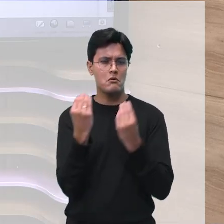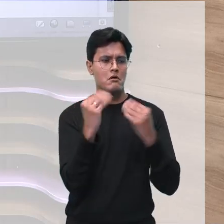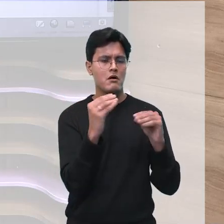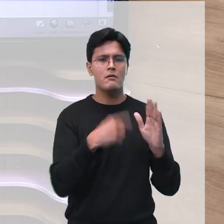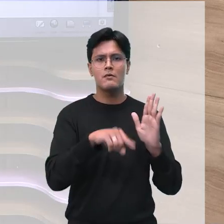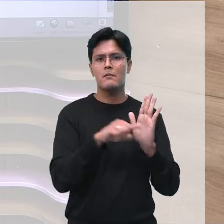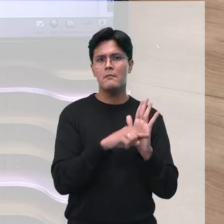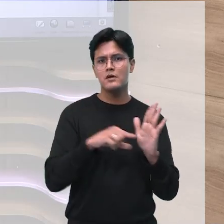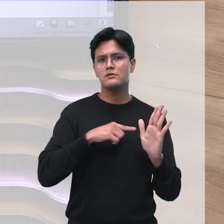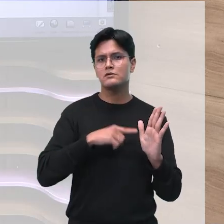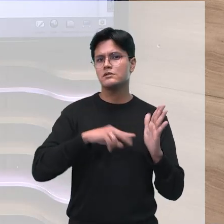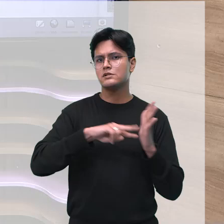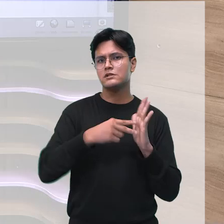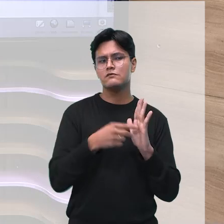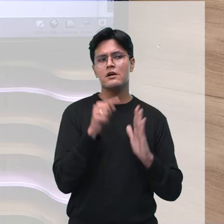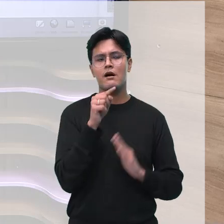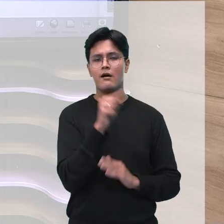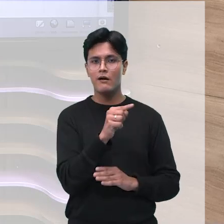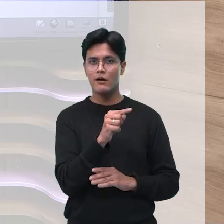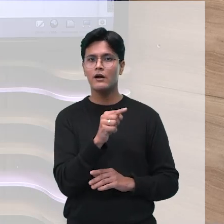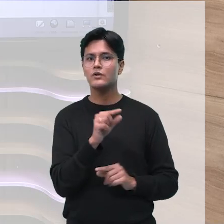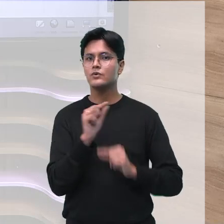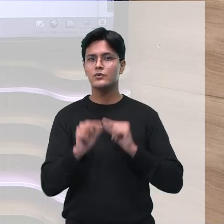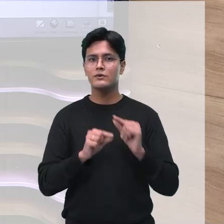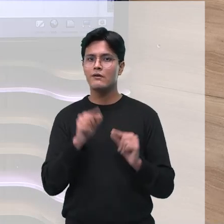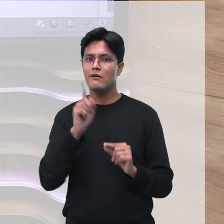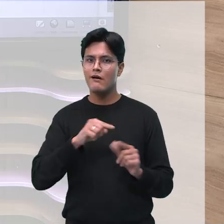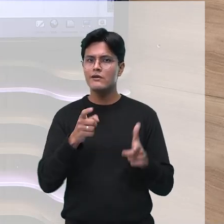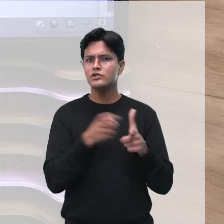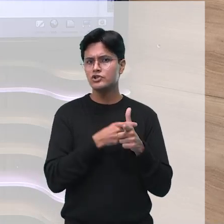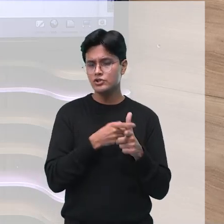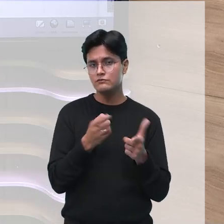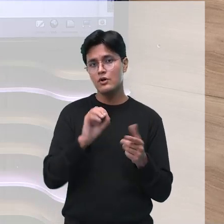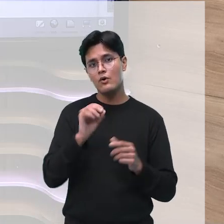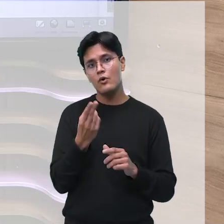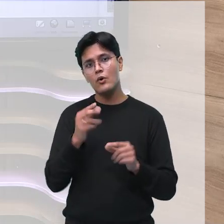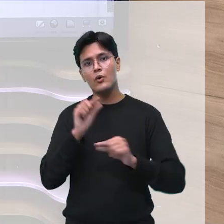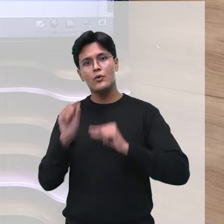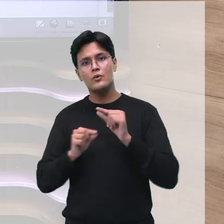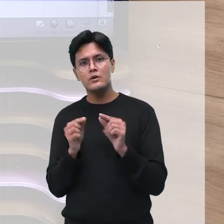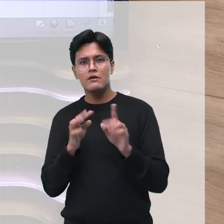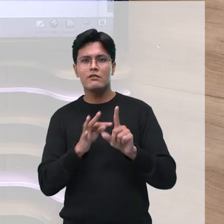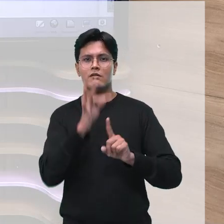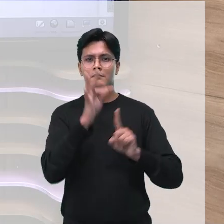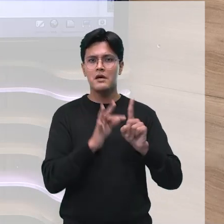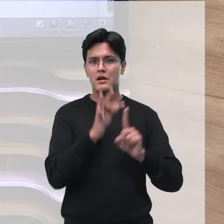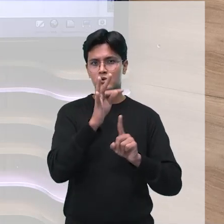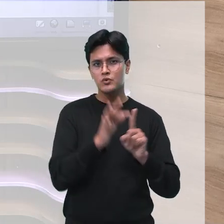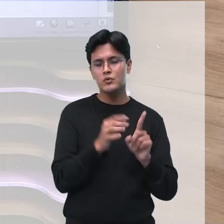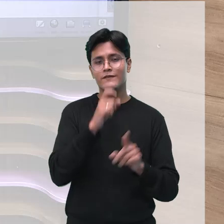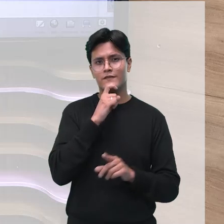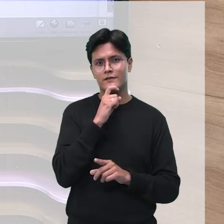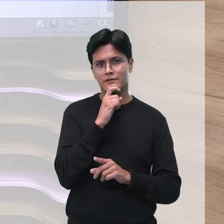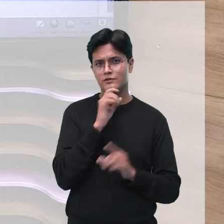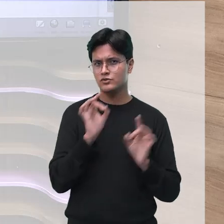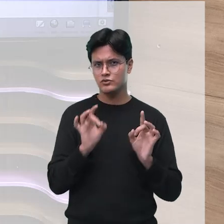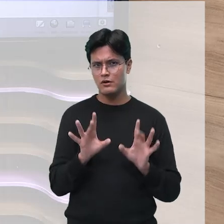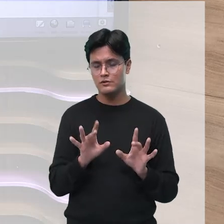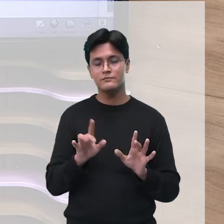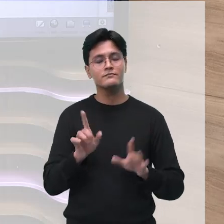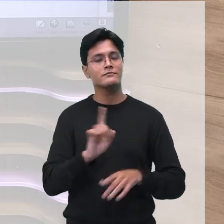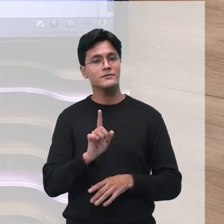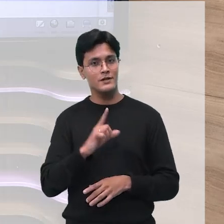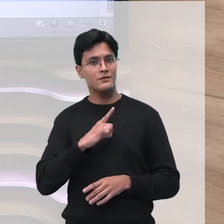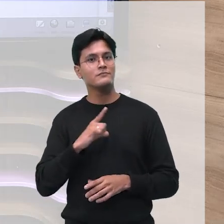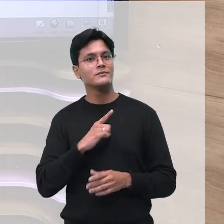frente para significar ali que é uma dívida, para significar que é uma temperatura fria? Não, vem